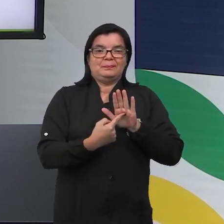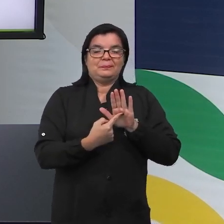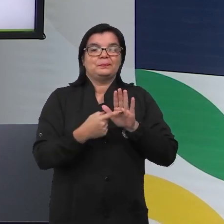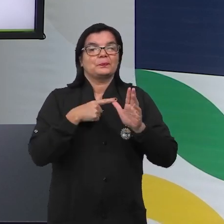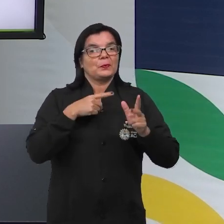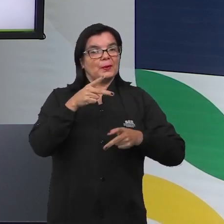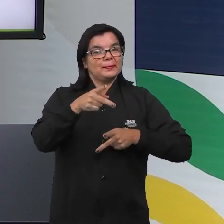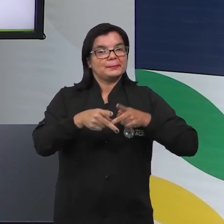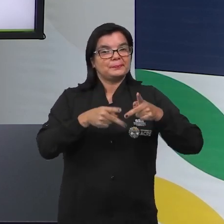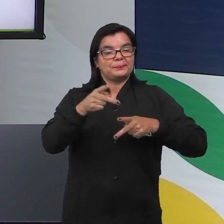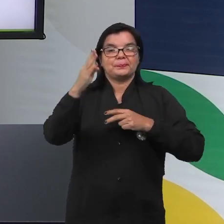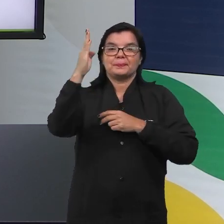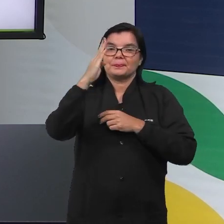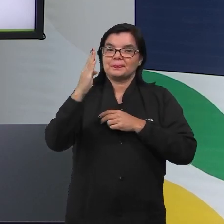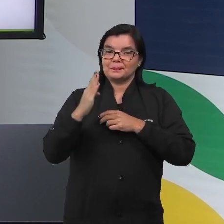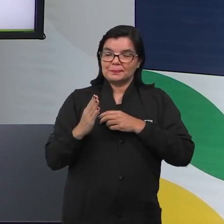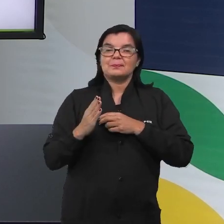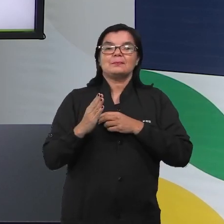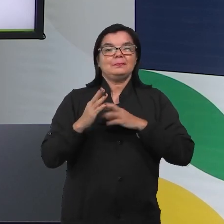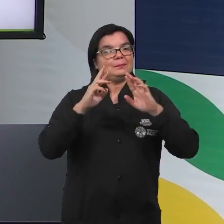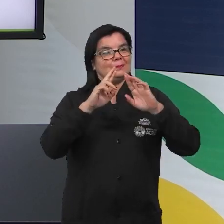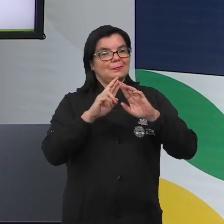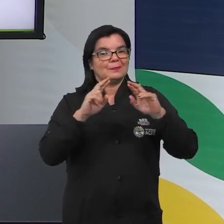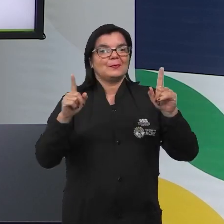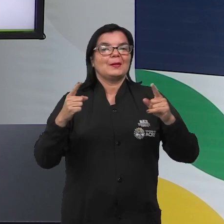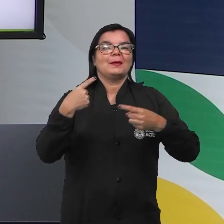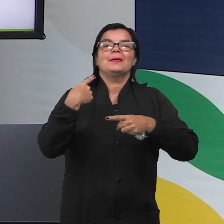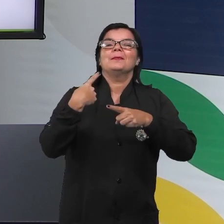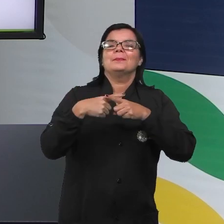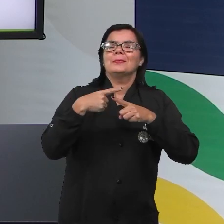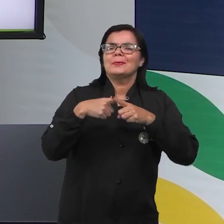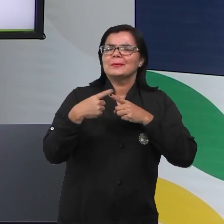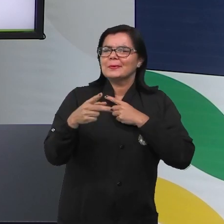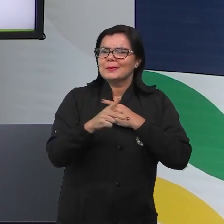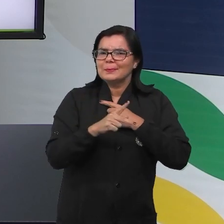do povo brasileiro de forma diferente. Por